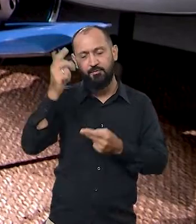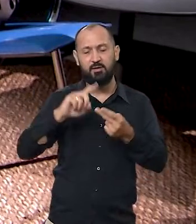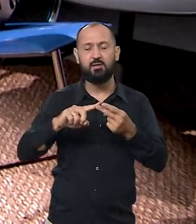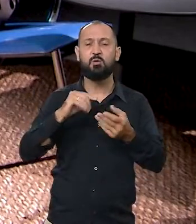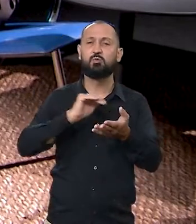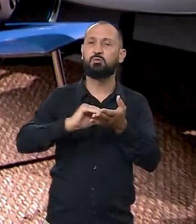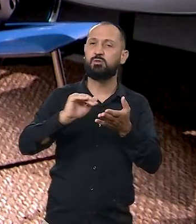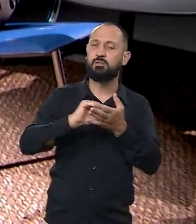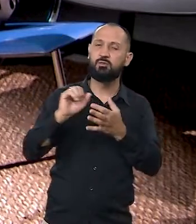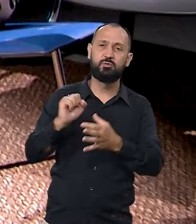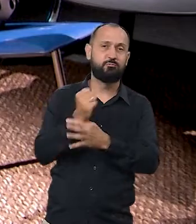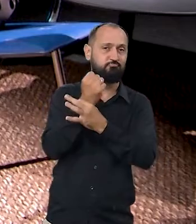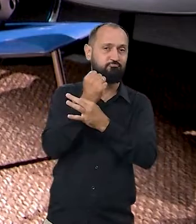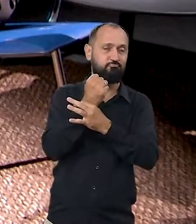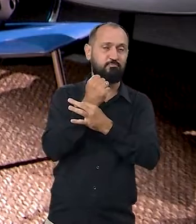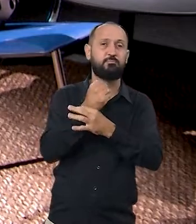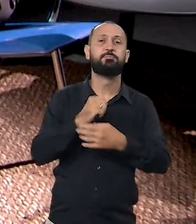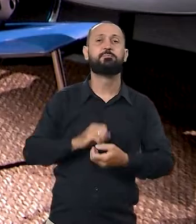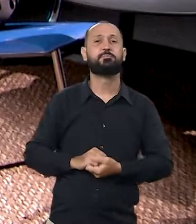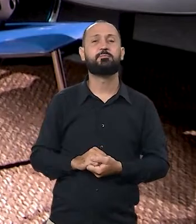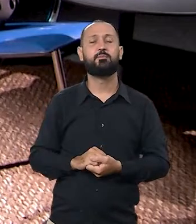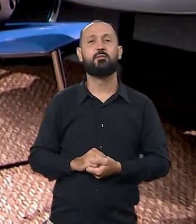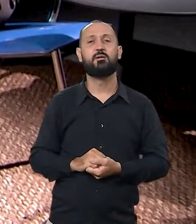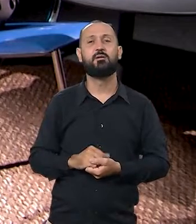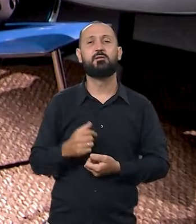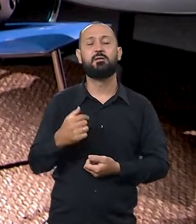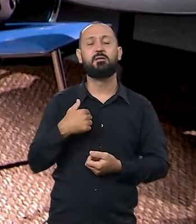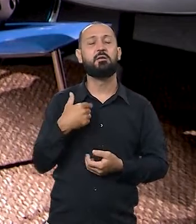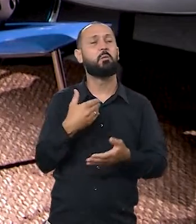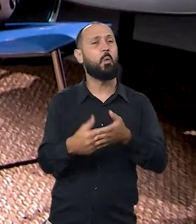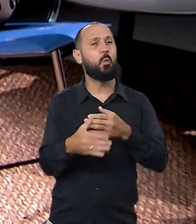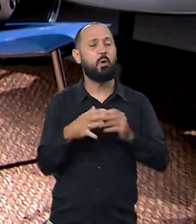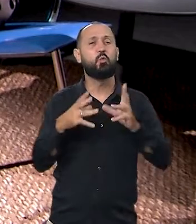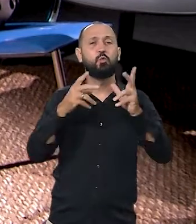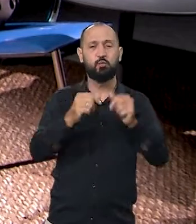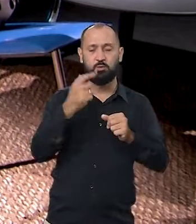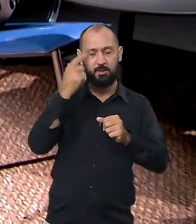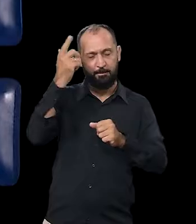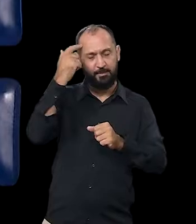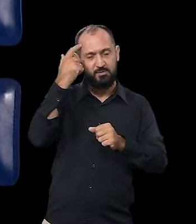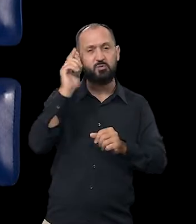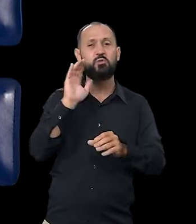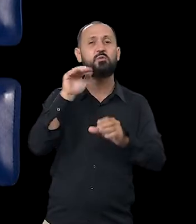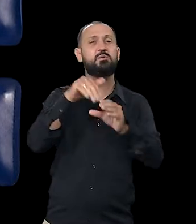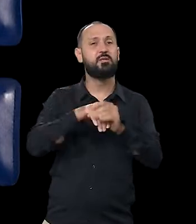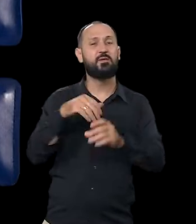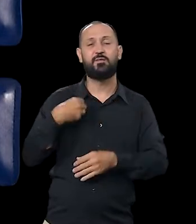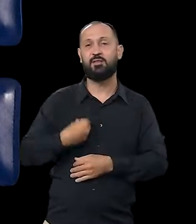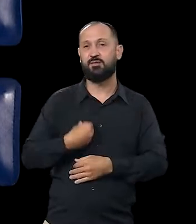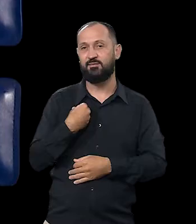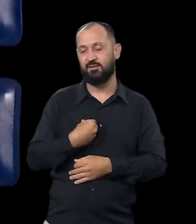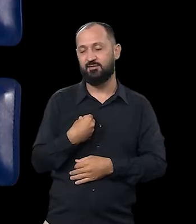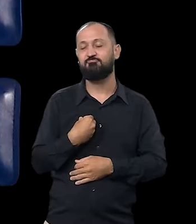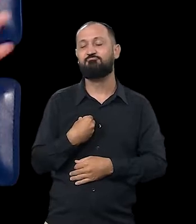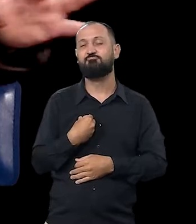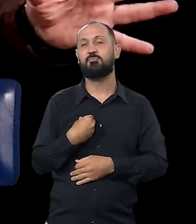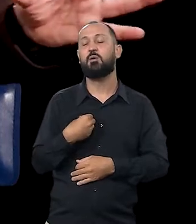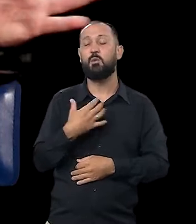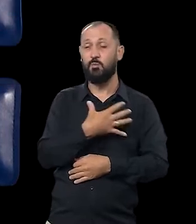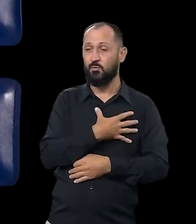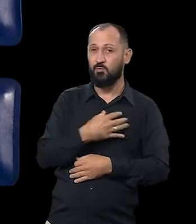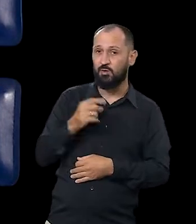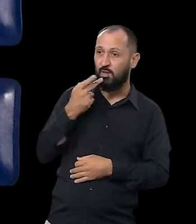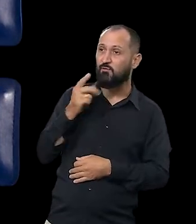secretário de segurança, e assim foi na Sanesul. Eu penso que o segredo da vida, eu digo isso muito para o meu filho,